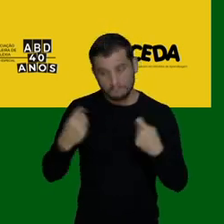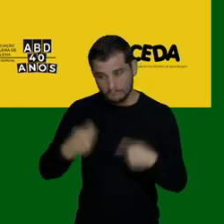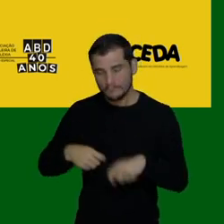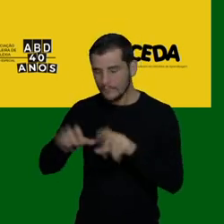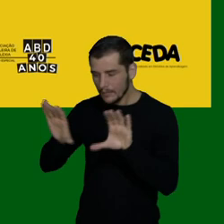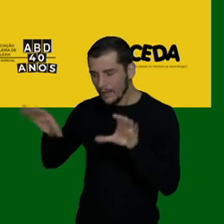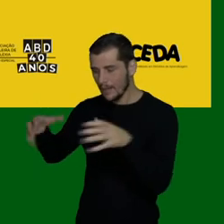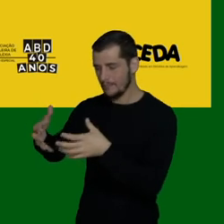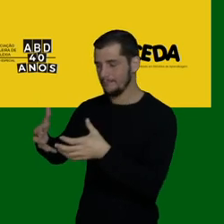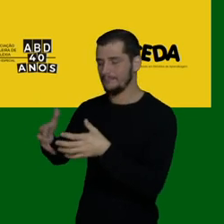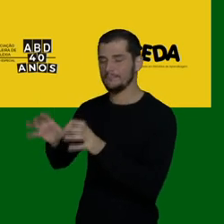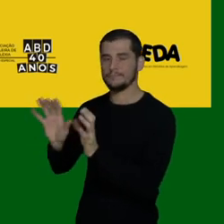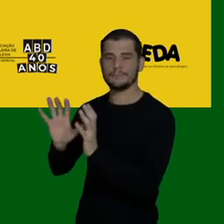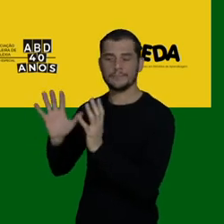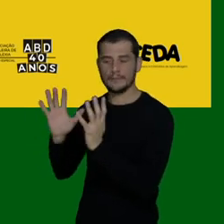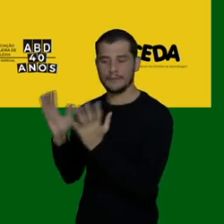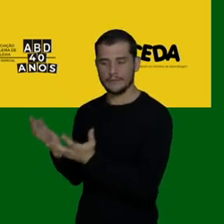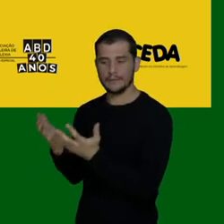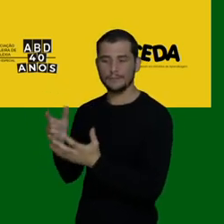olhar e falar